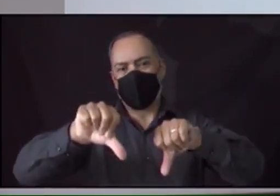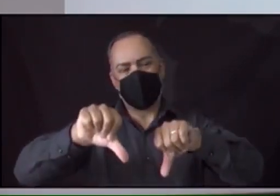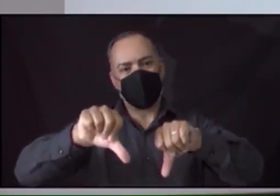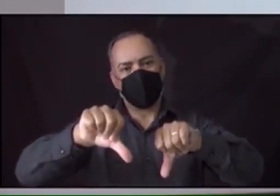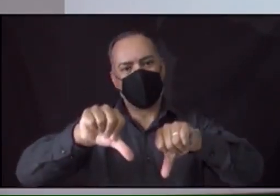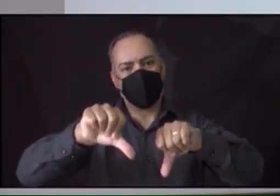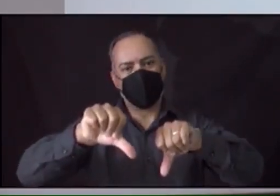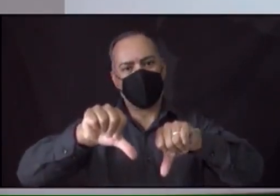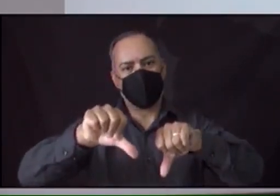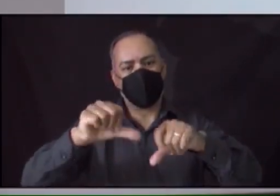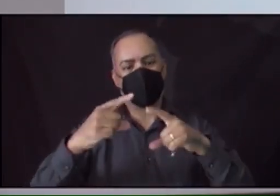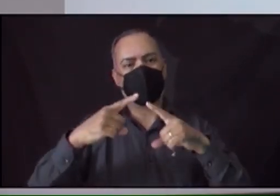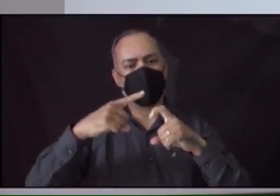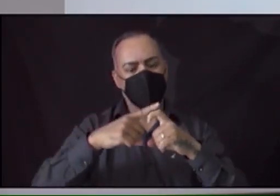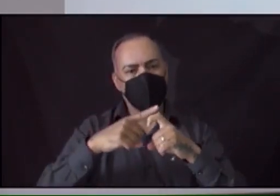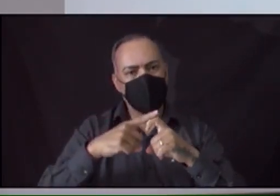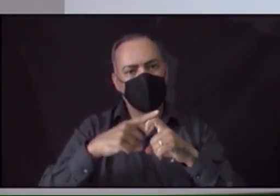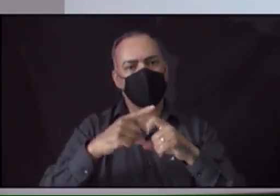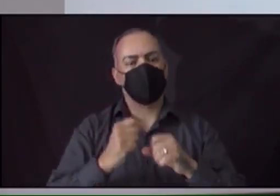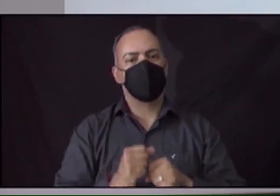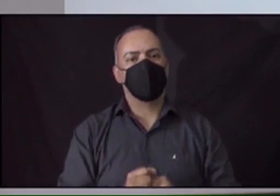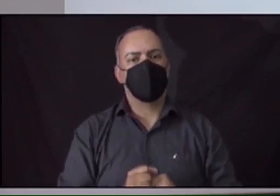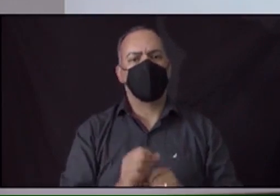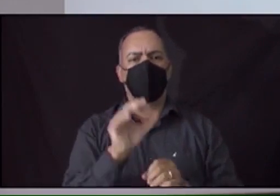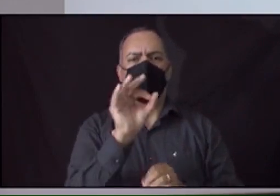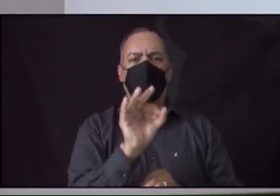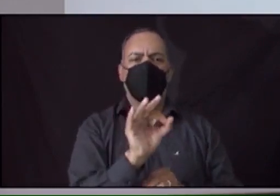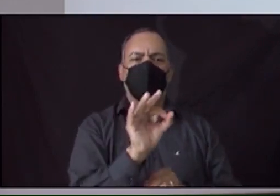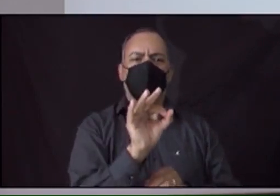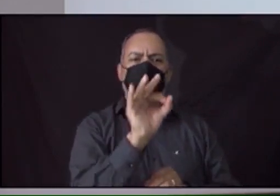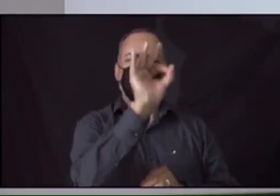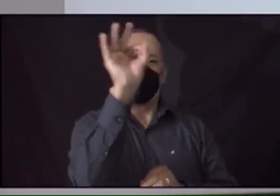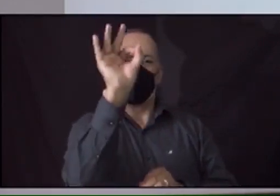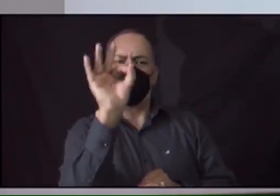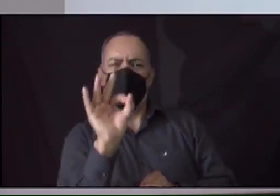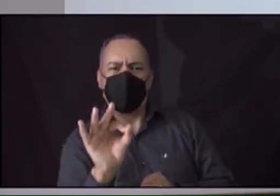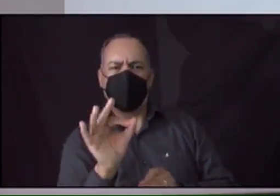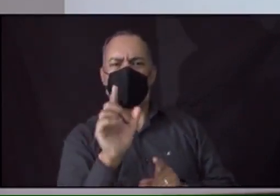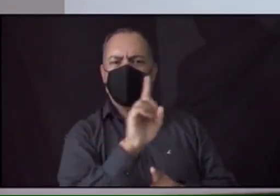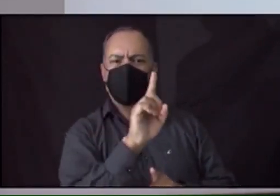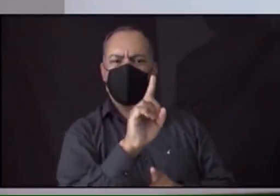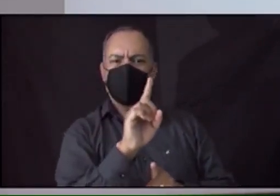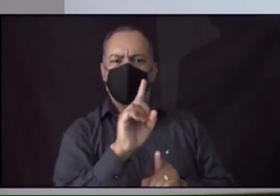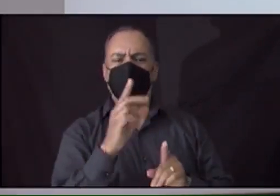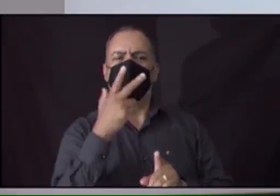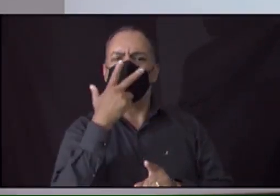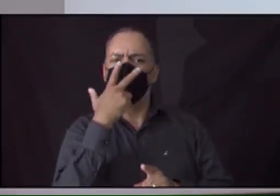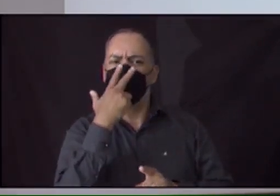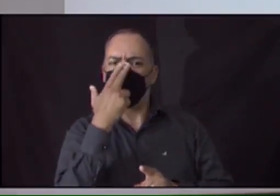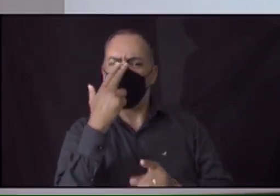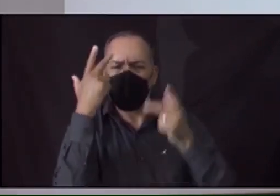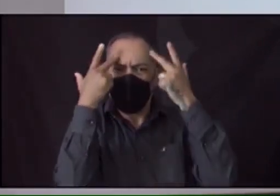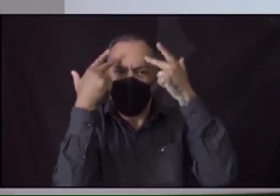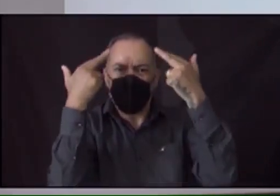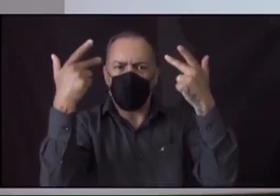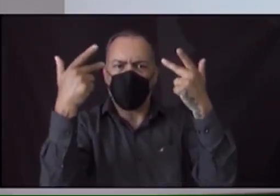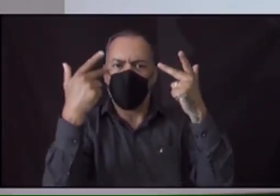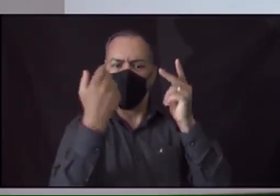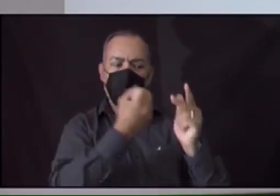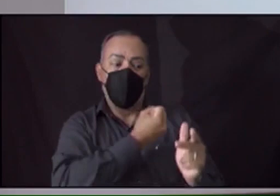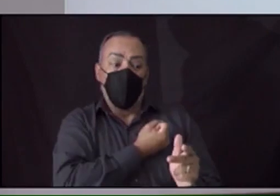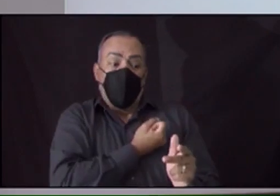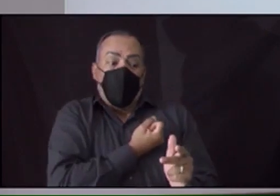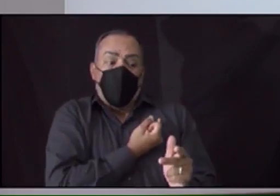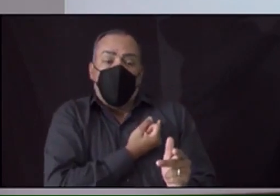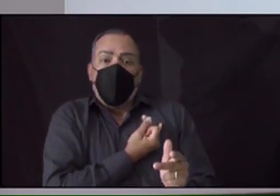Esse gráfico nós, já é bem familiar para todos, né, porque aqui ele considera o número de notificações.